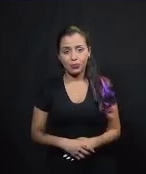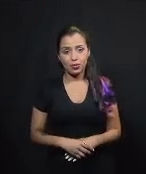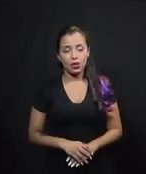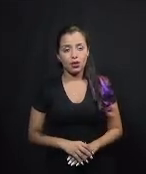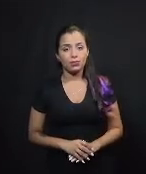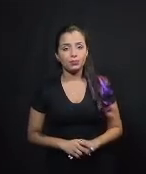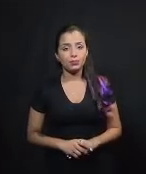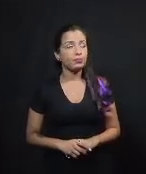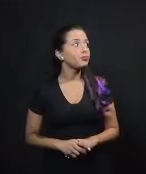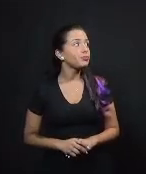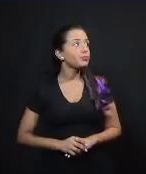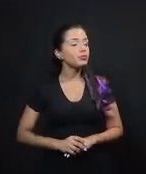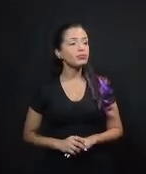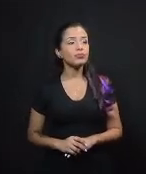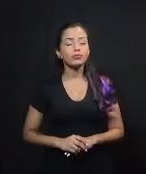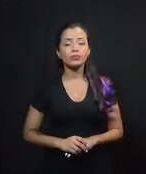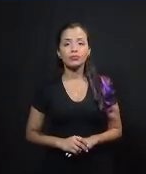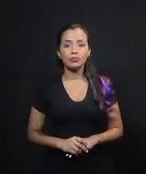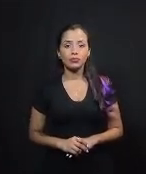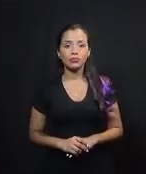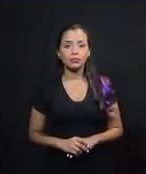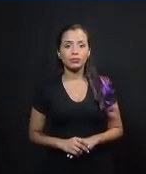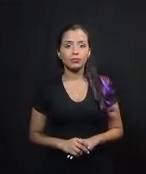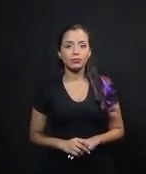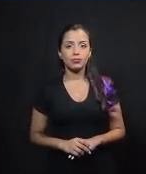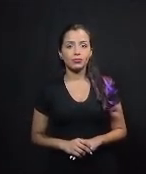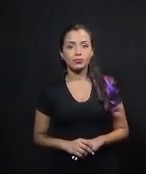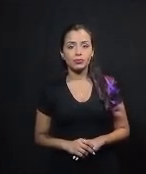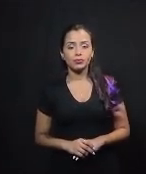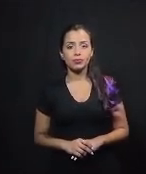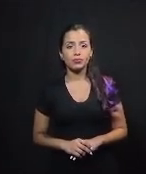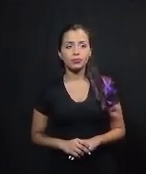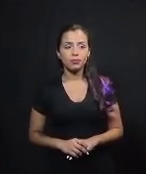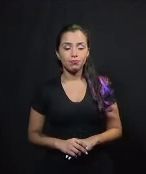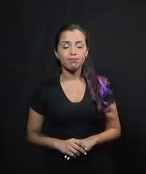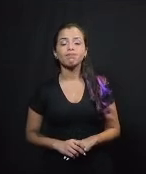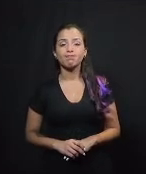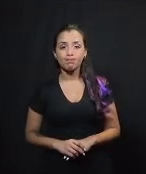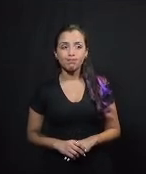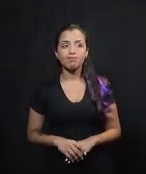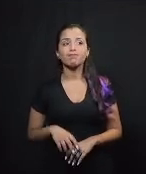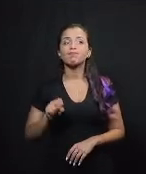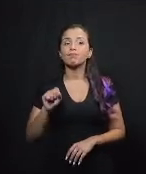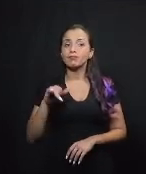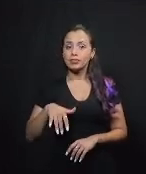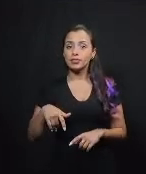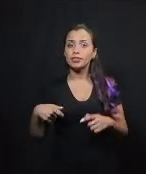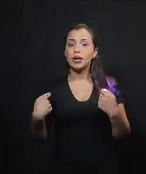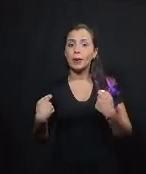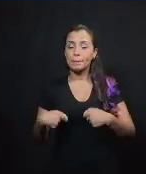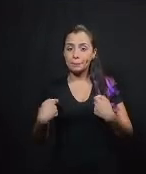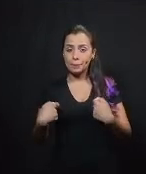Opa, o mal dessa coisa, claro que é preciso, eu cheguei à conclusão,